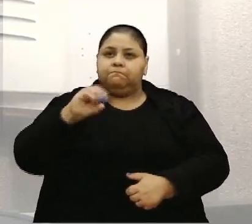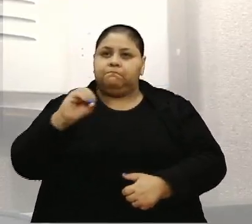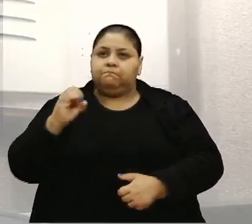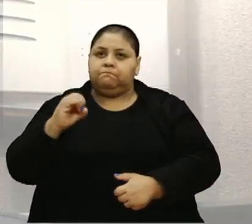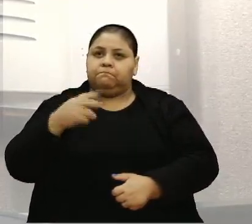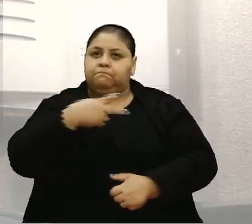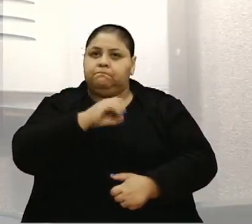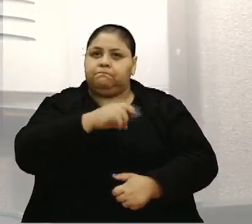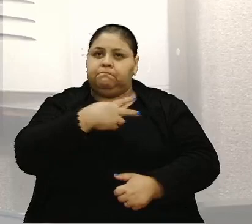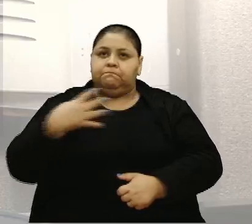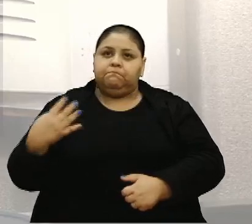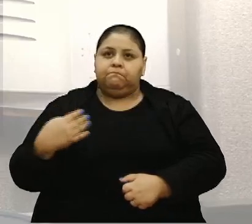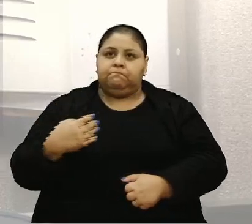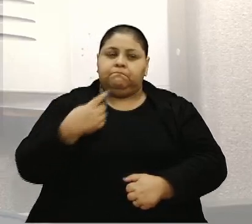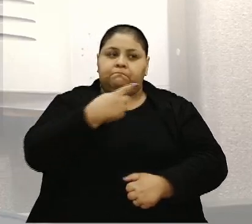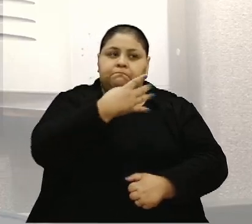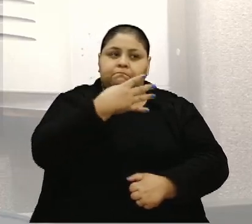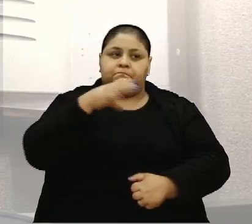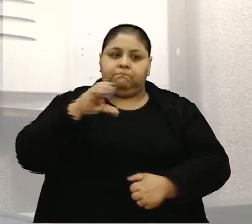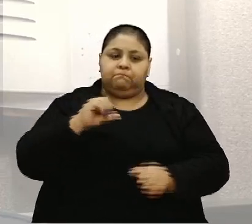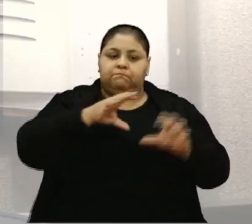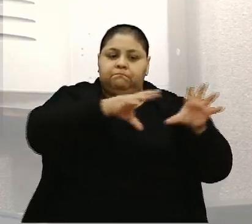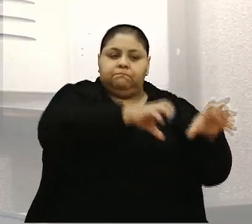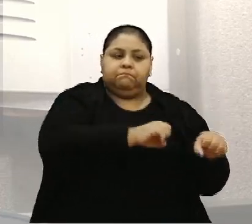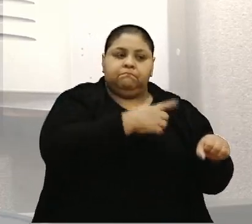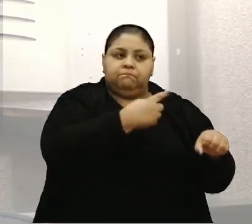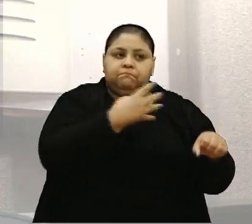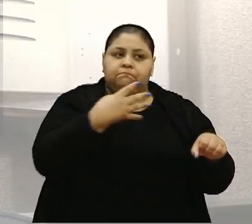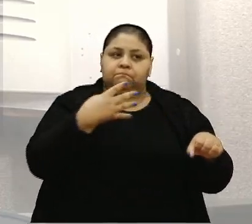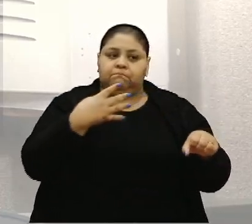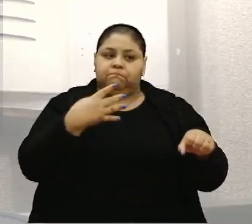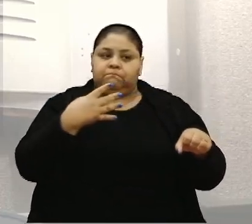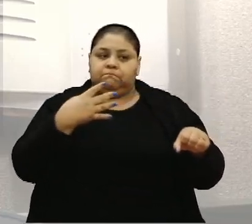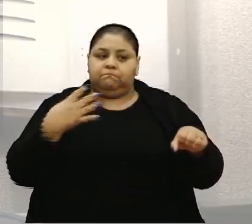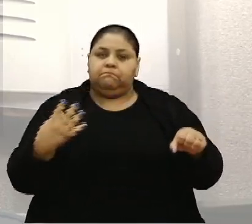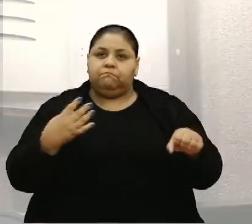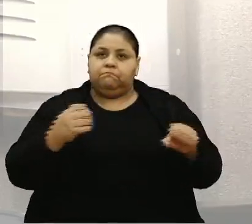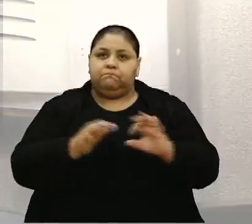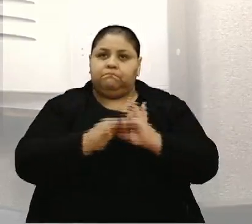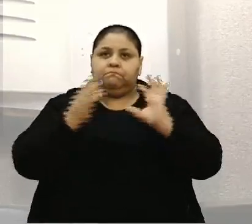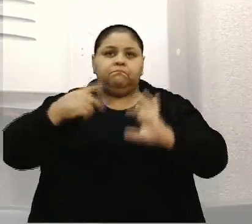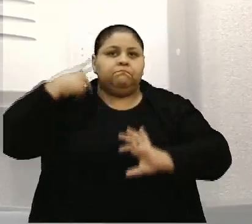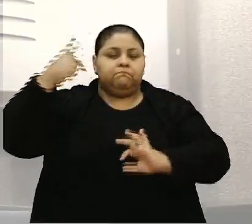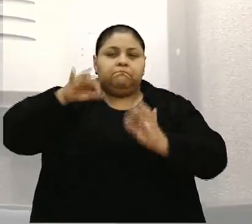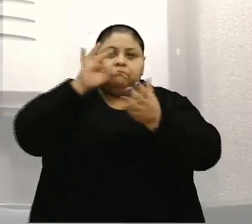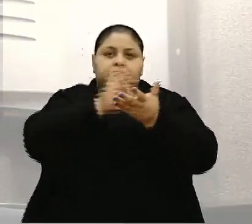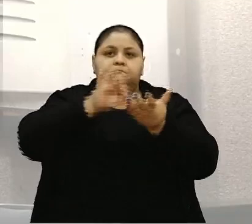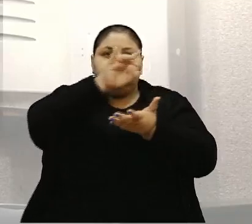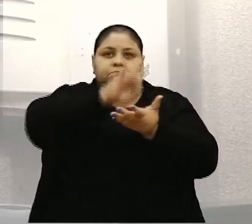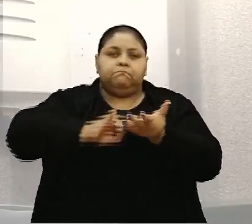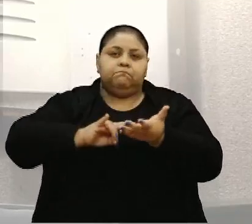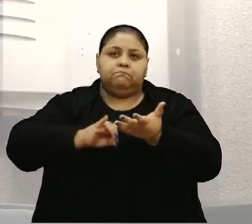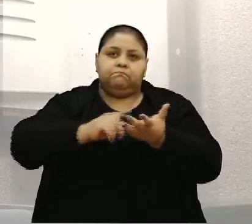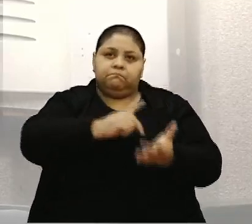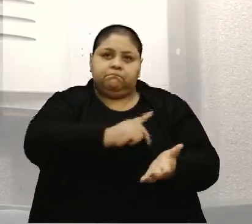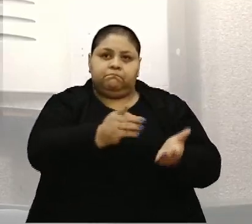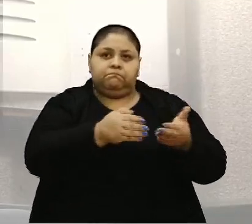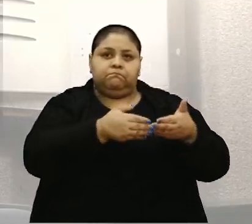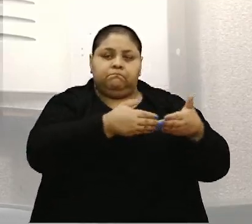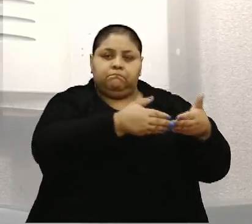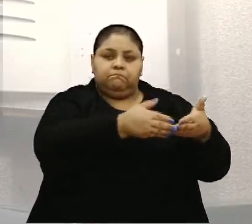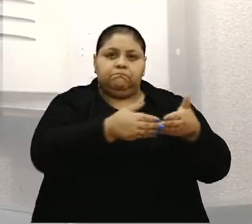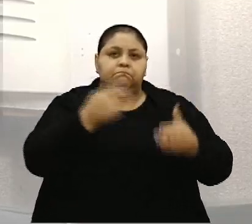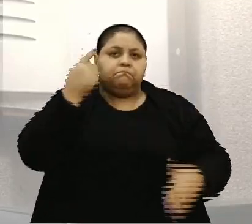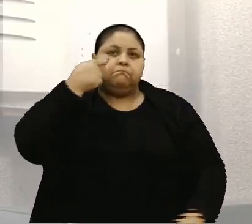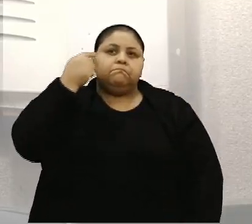2024, 149 anos da colonização e 134 da emancipação política. Assina este vereador, presidente da comissão, Wagner